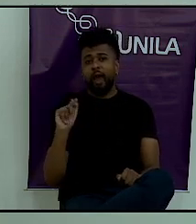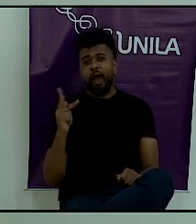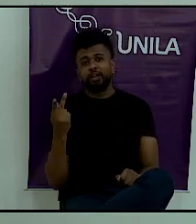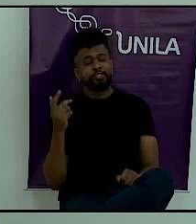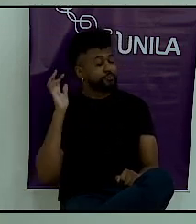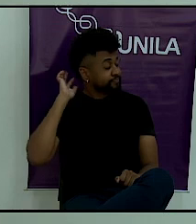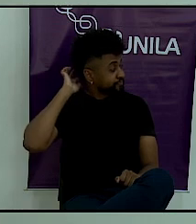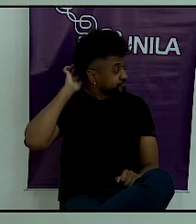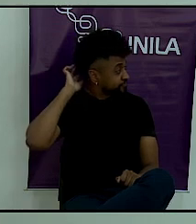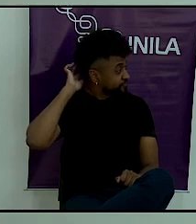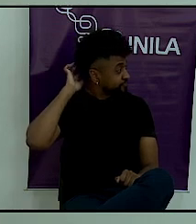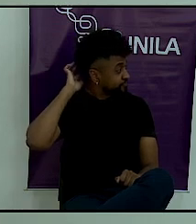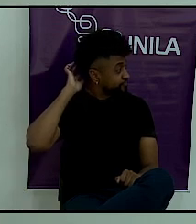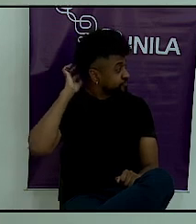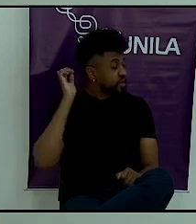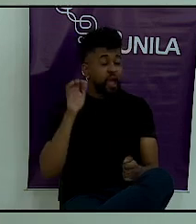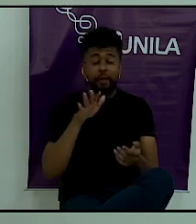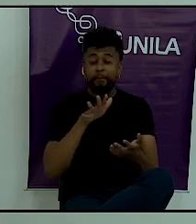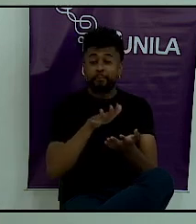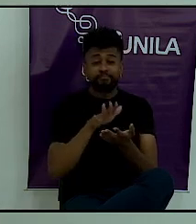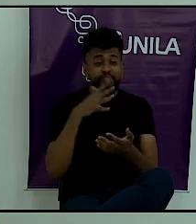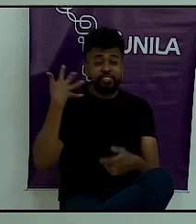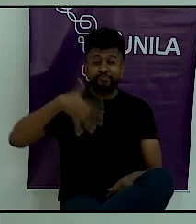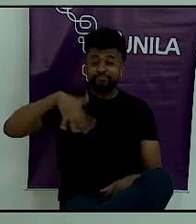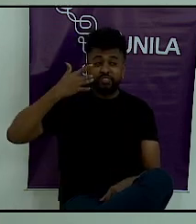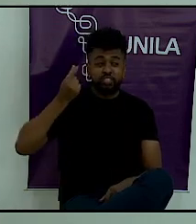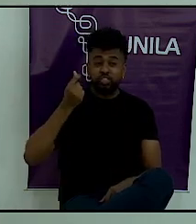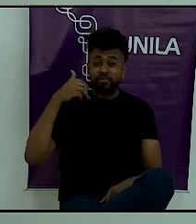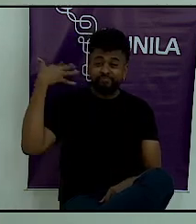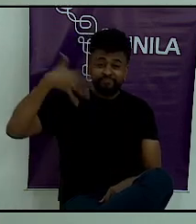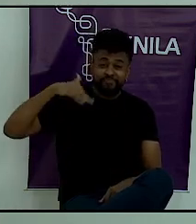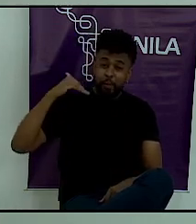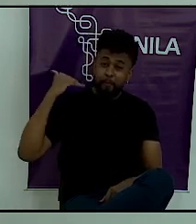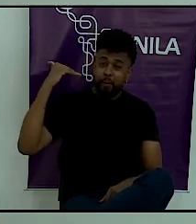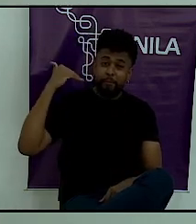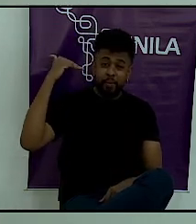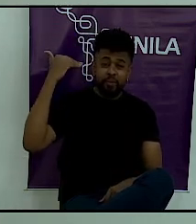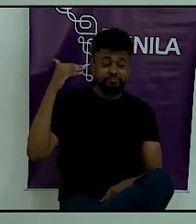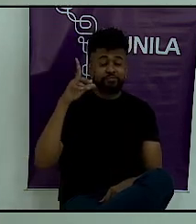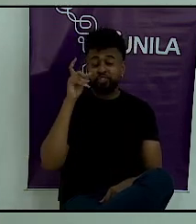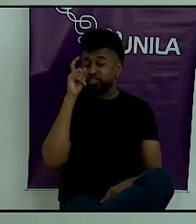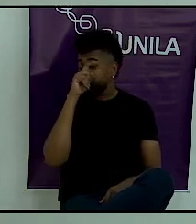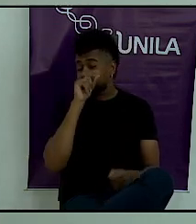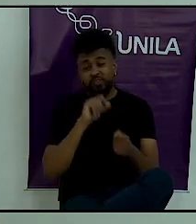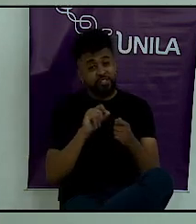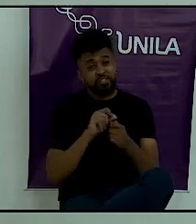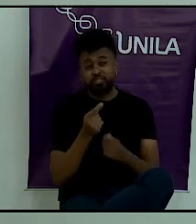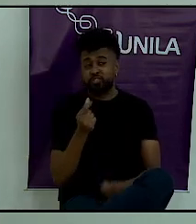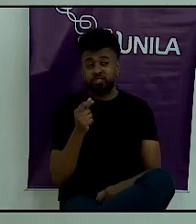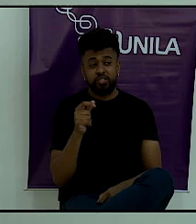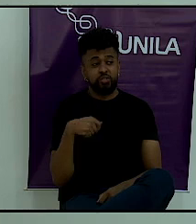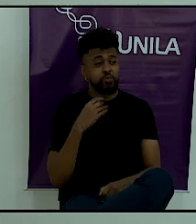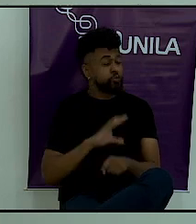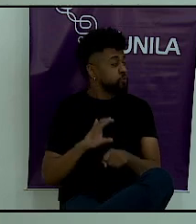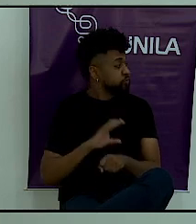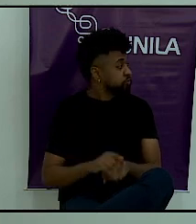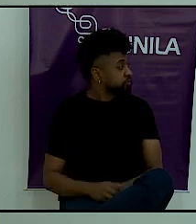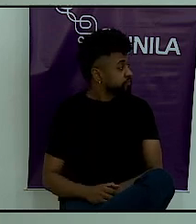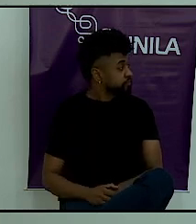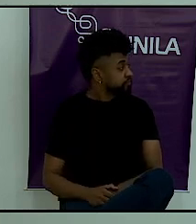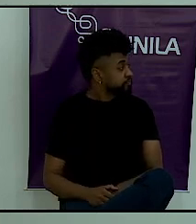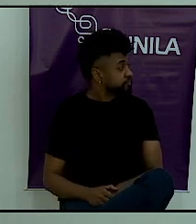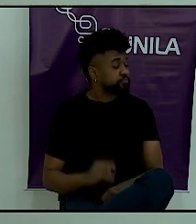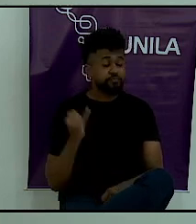com o aumento dos preços, ficou inviável fazer isso, né, com aquele orçamento que vinha para os cursos. Ô, gente,